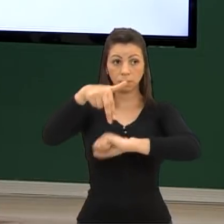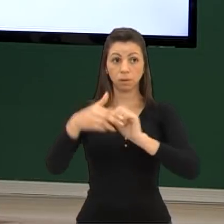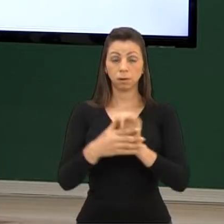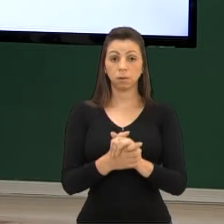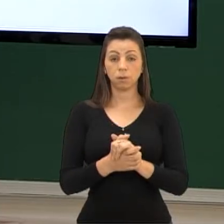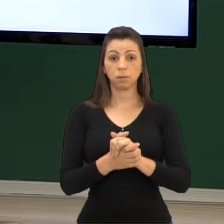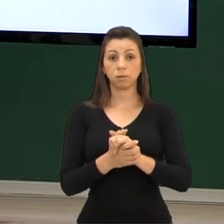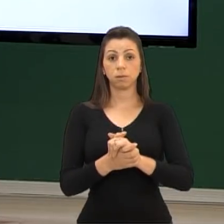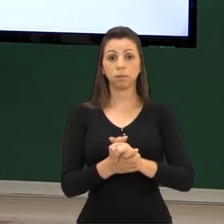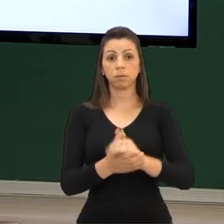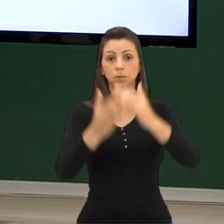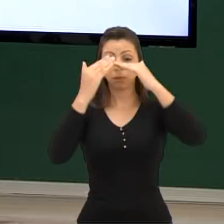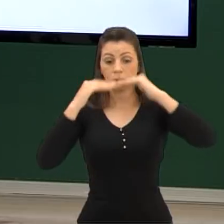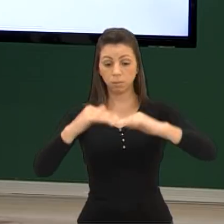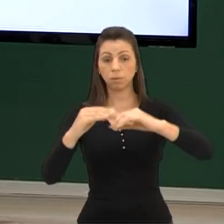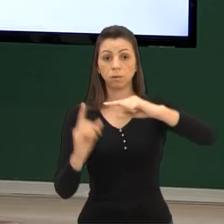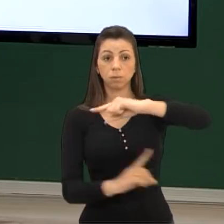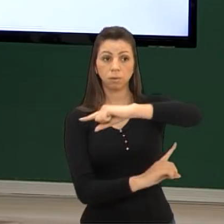o inferior.